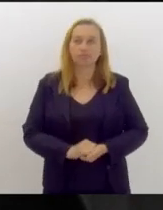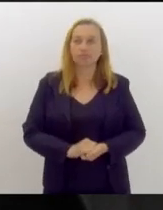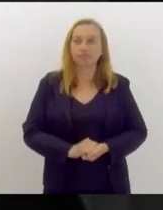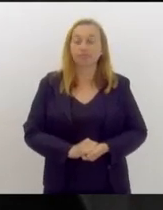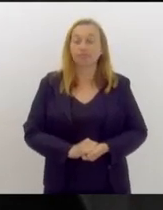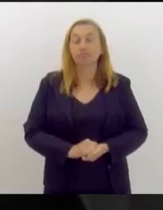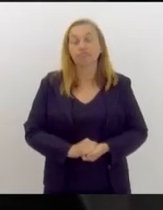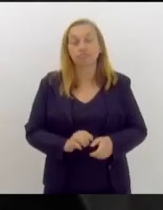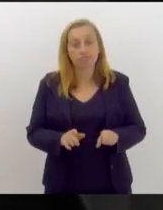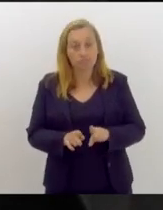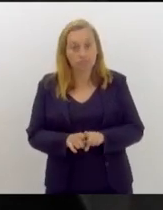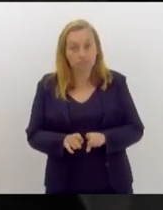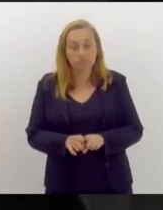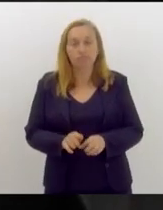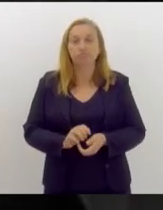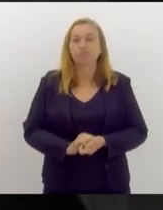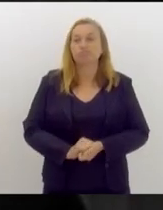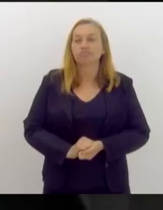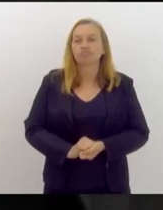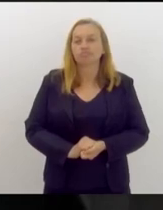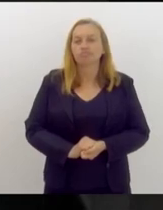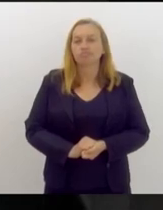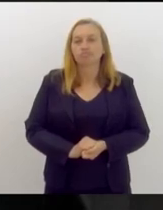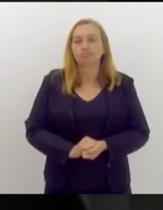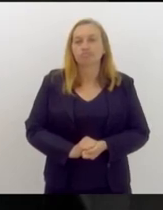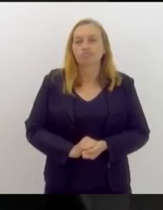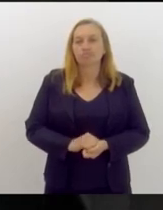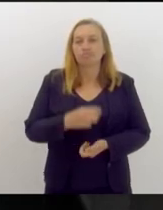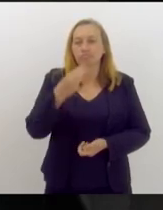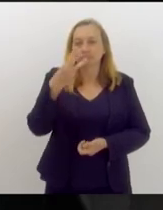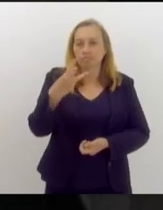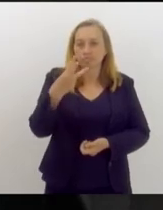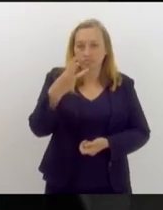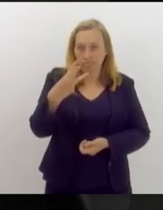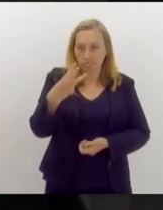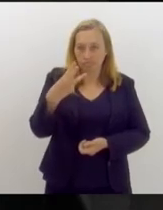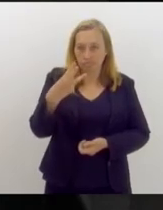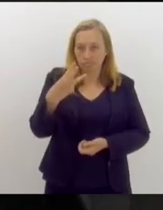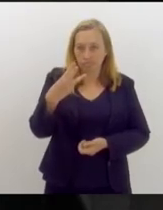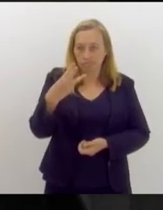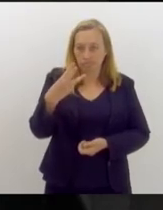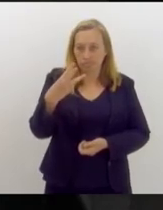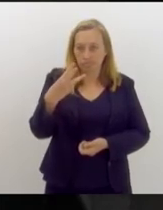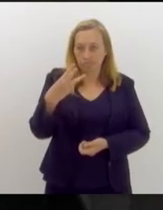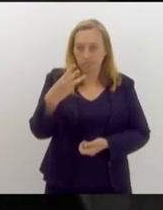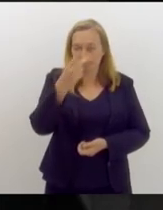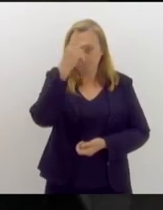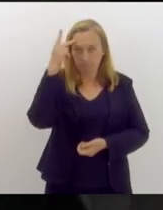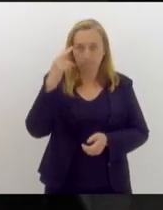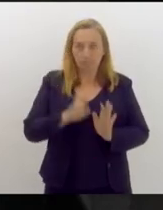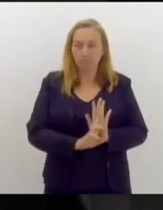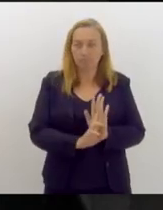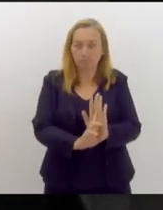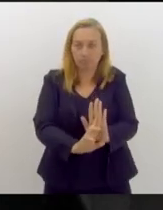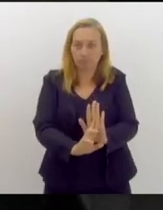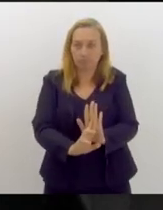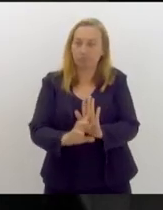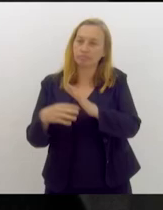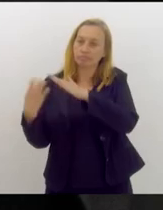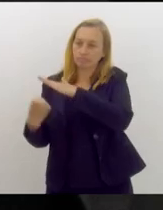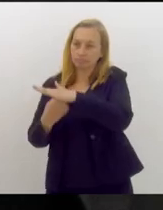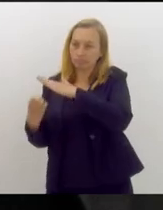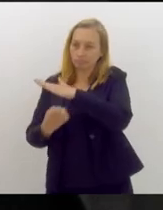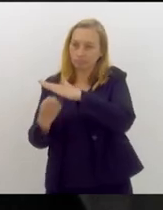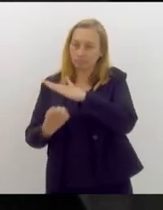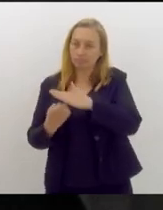ao mesmo tempo os três acionistas de referência da empresa Isto é